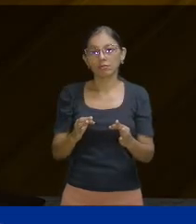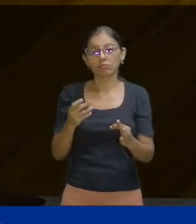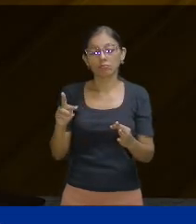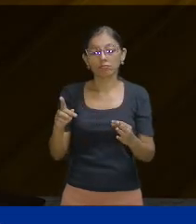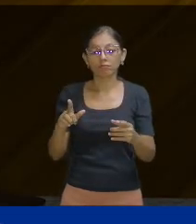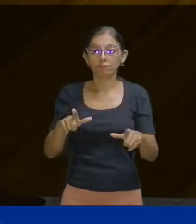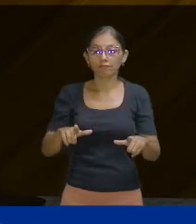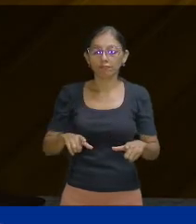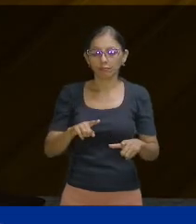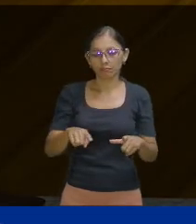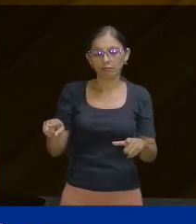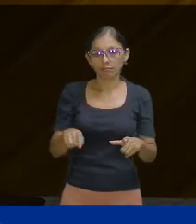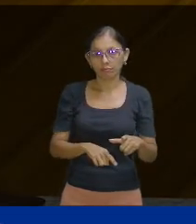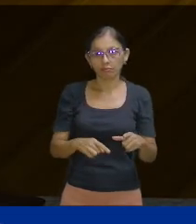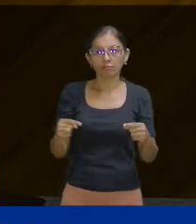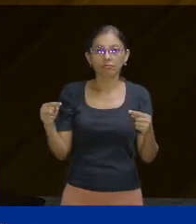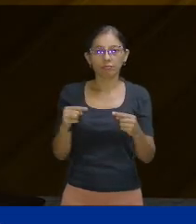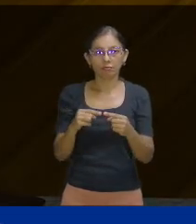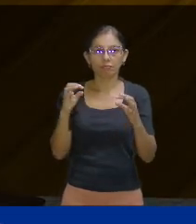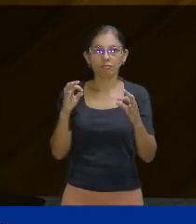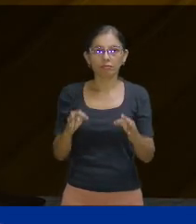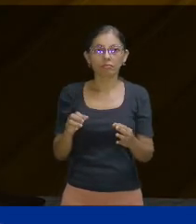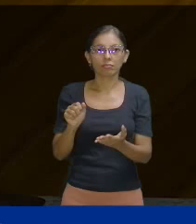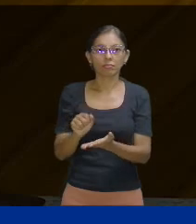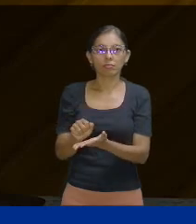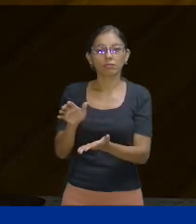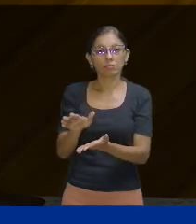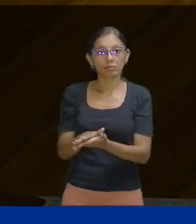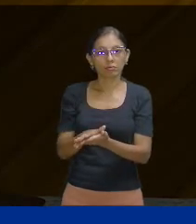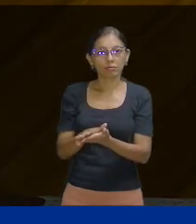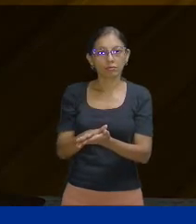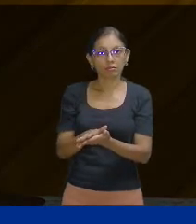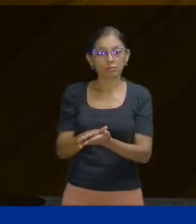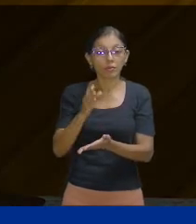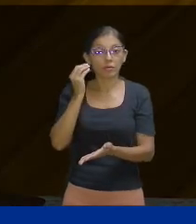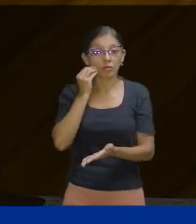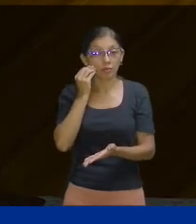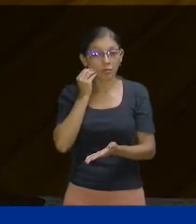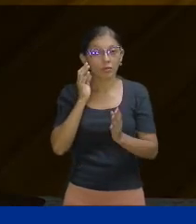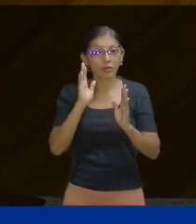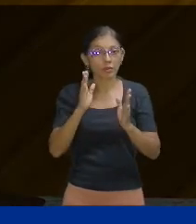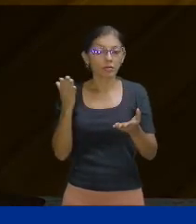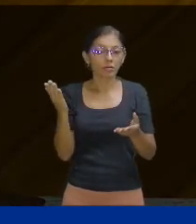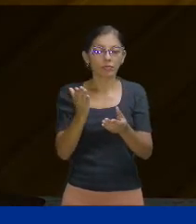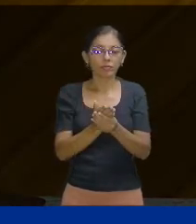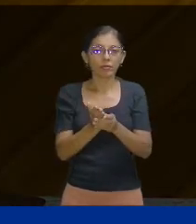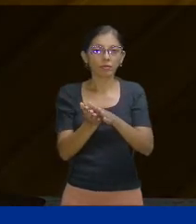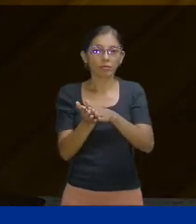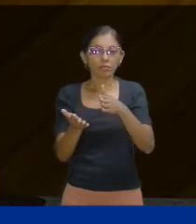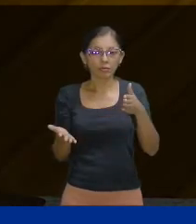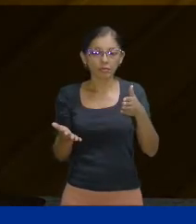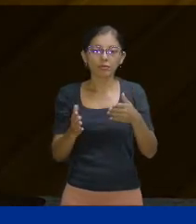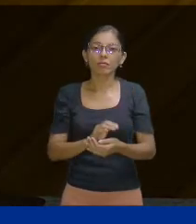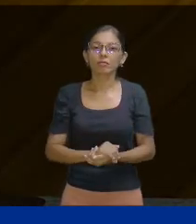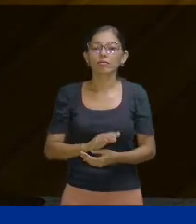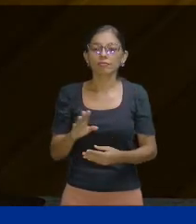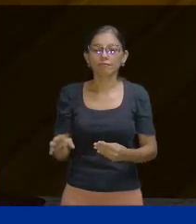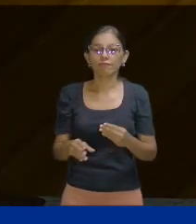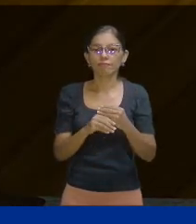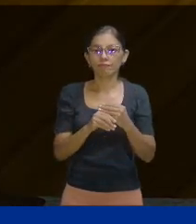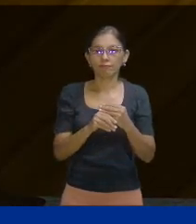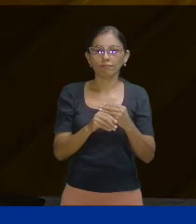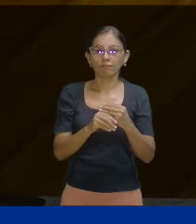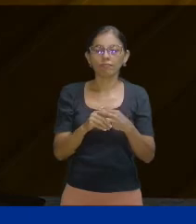de veracidade daquela que foi apresentada nos autos ao ser juntado o mandado